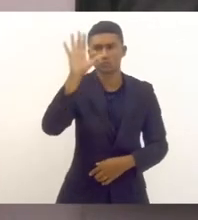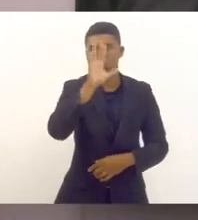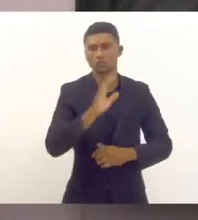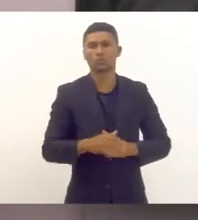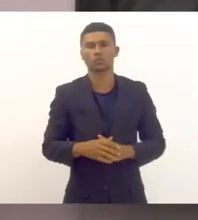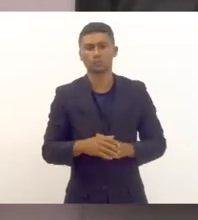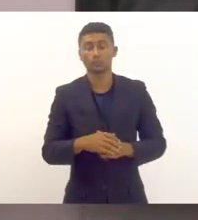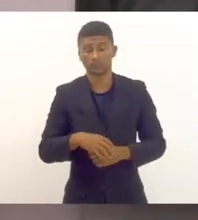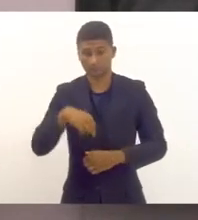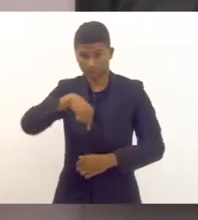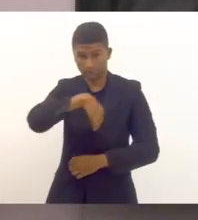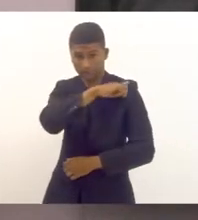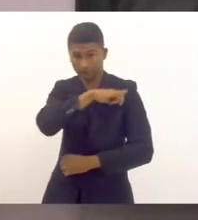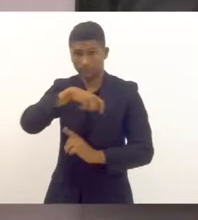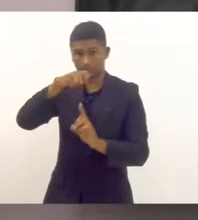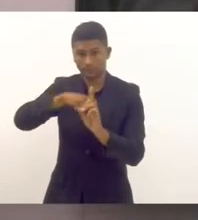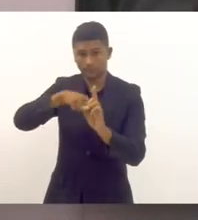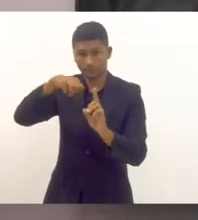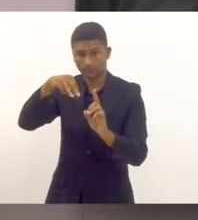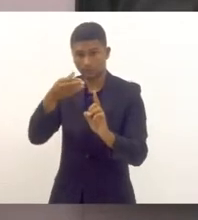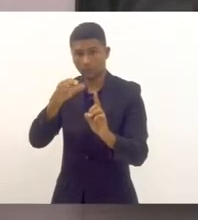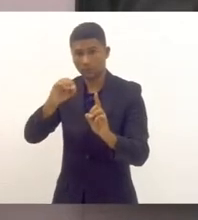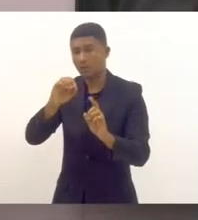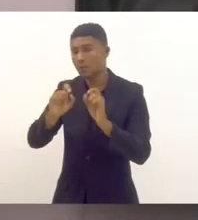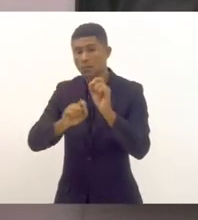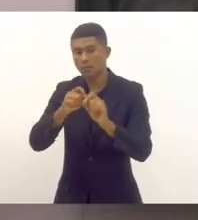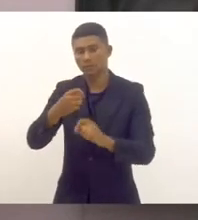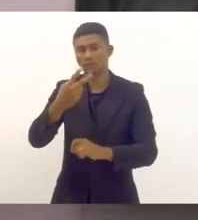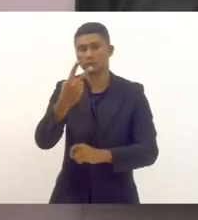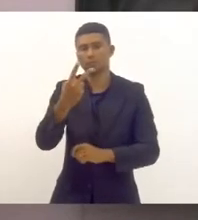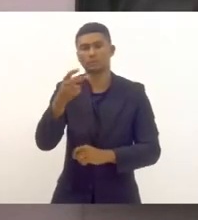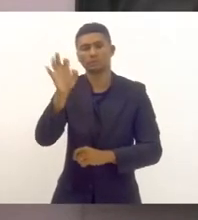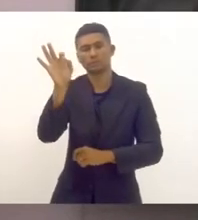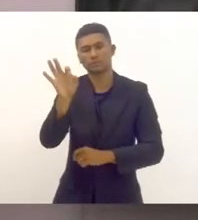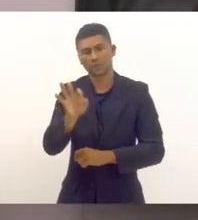O Rio de Janeiro, em maio, representou 2%,